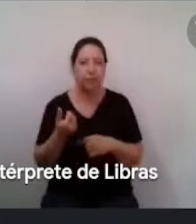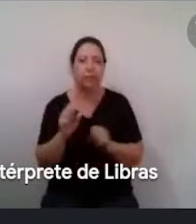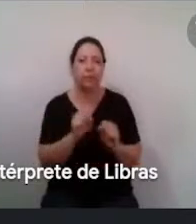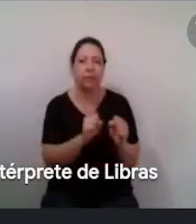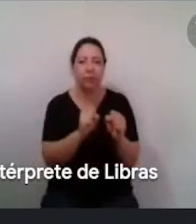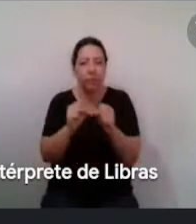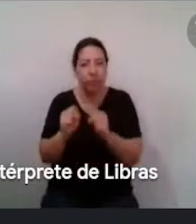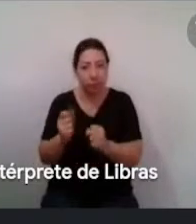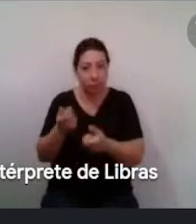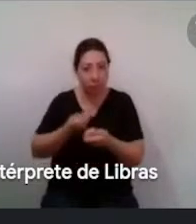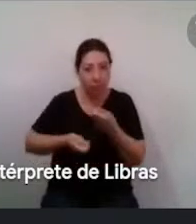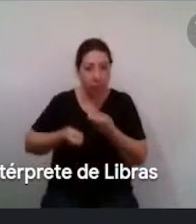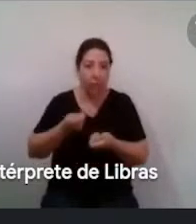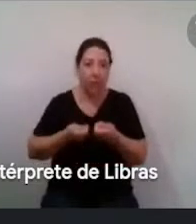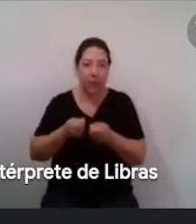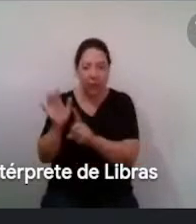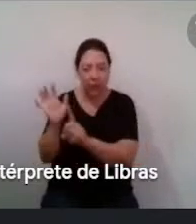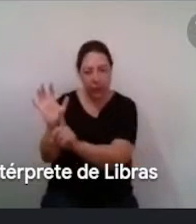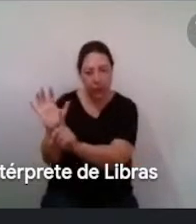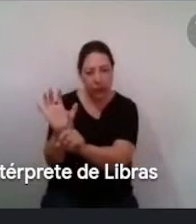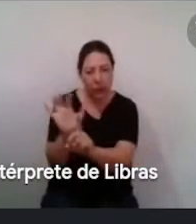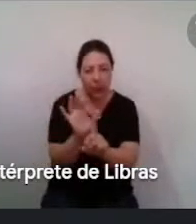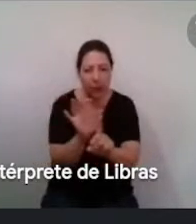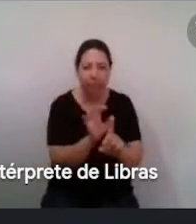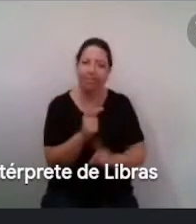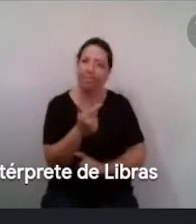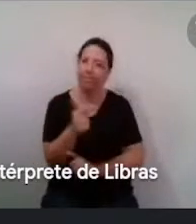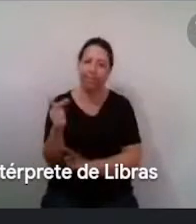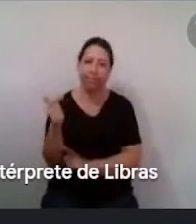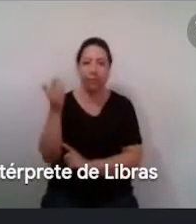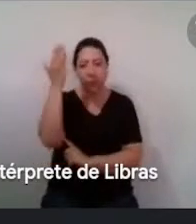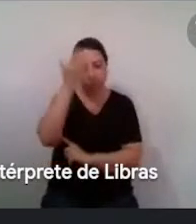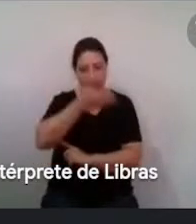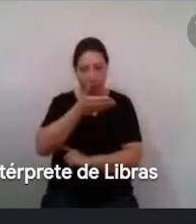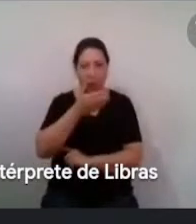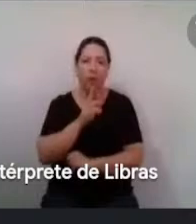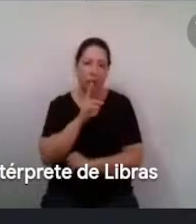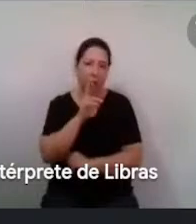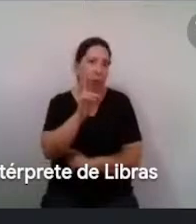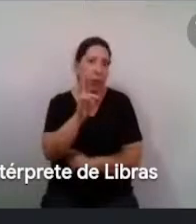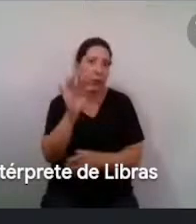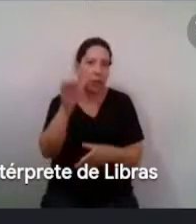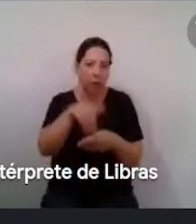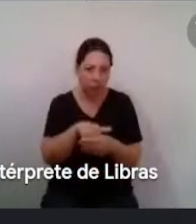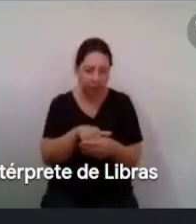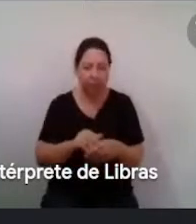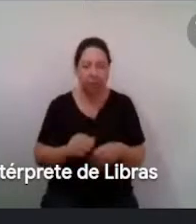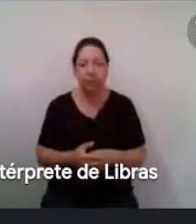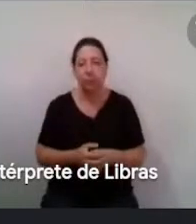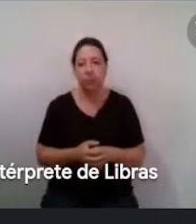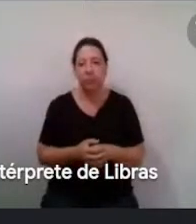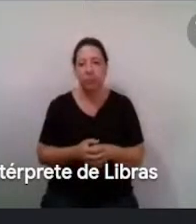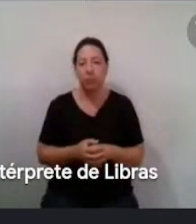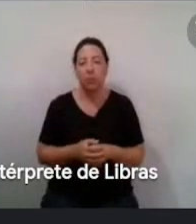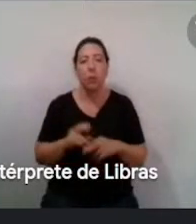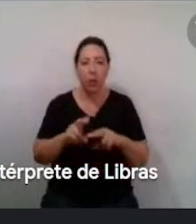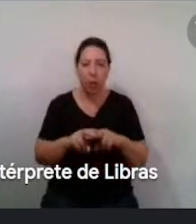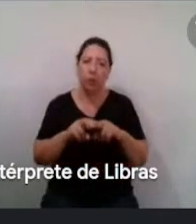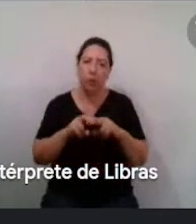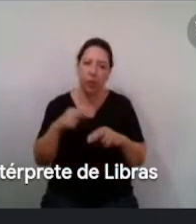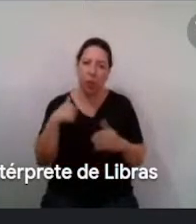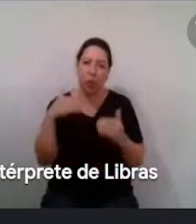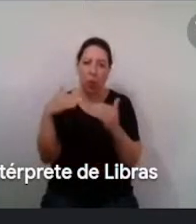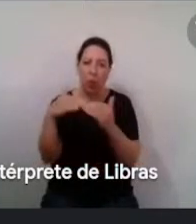de influenciar ou influir no resultado das eleições. Então, dessa forma, senhor presidente, acompanho bem lançado o voto do